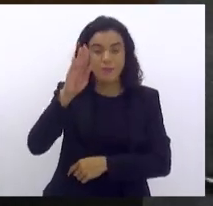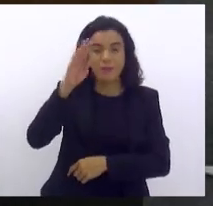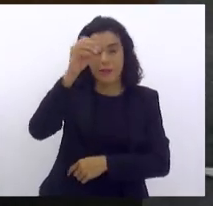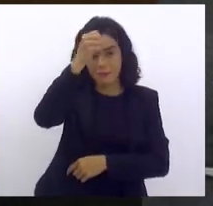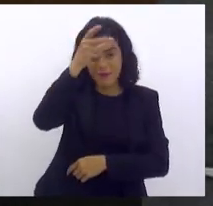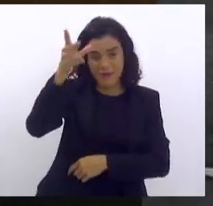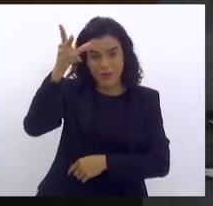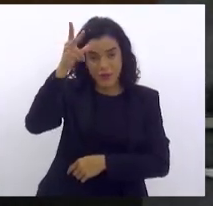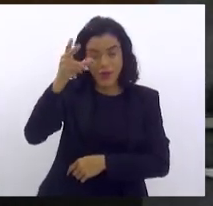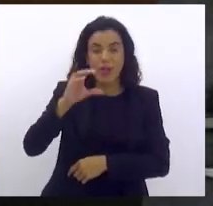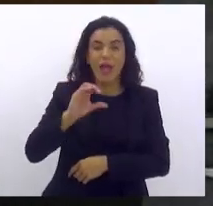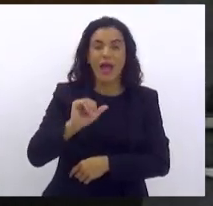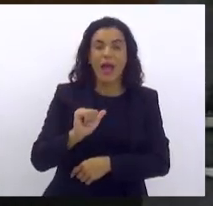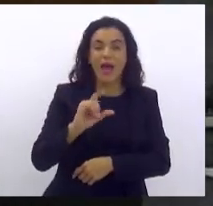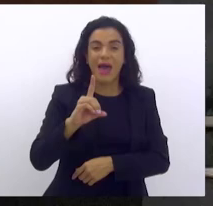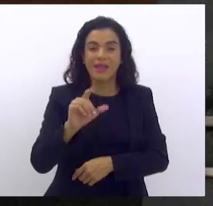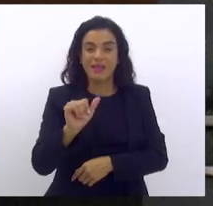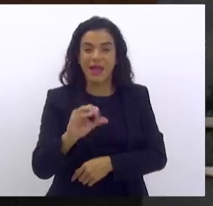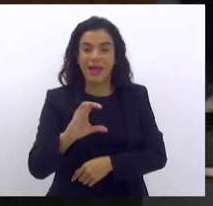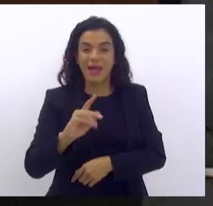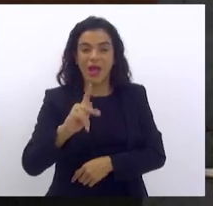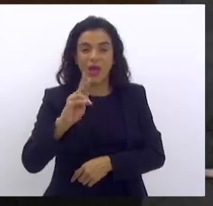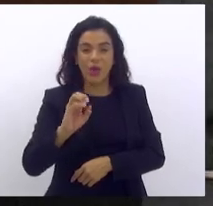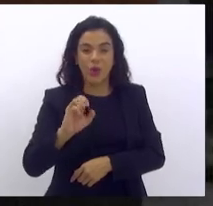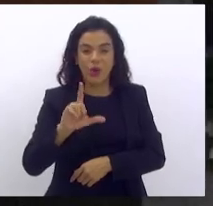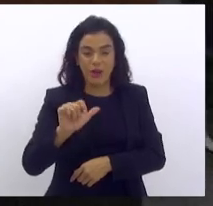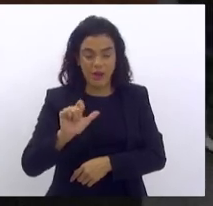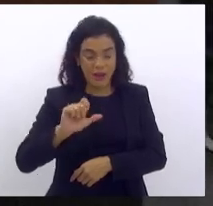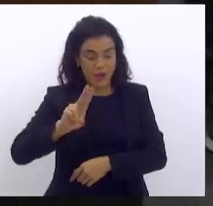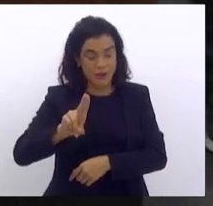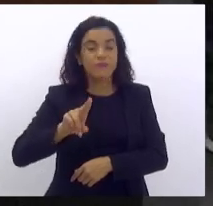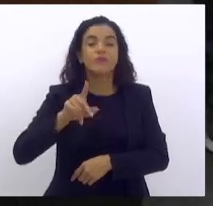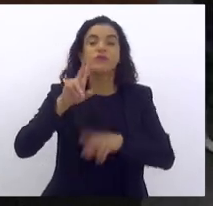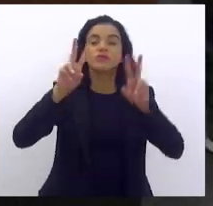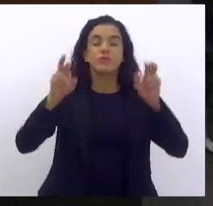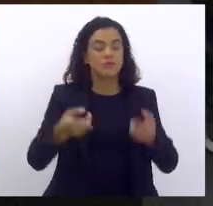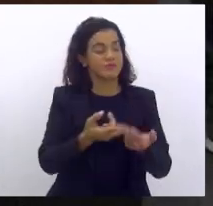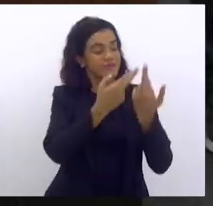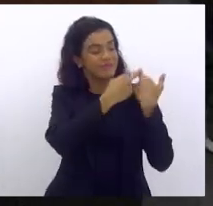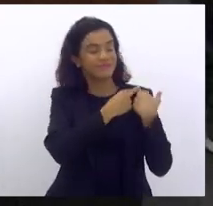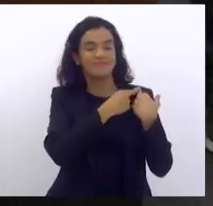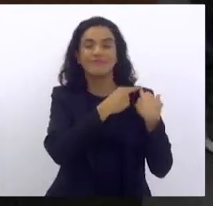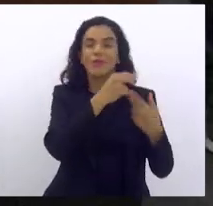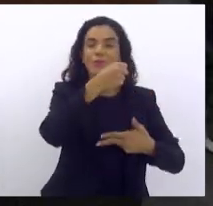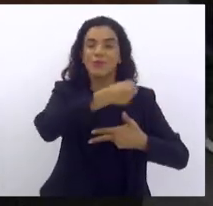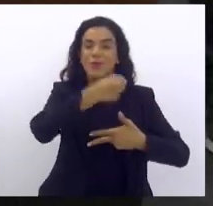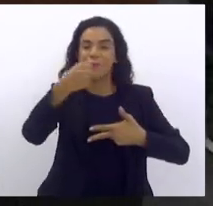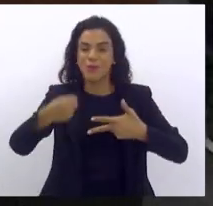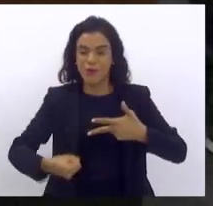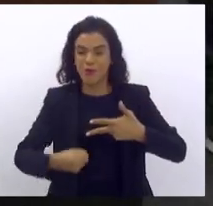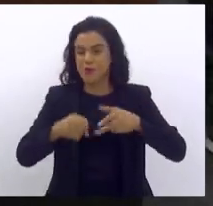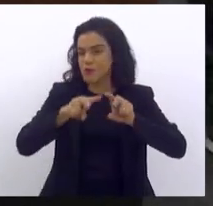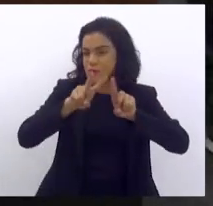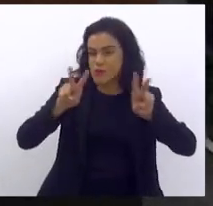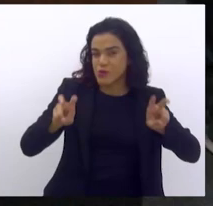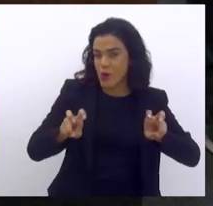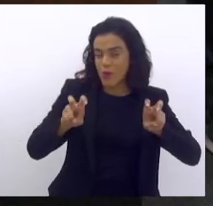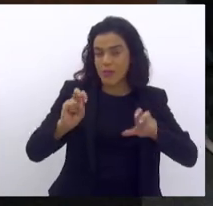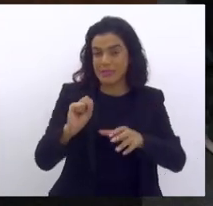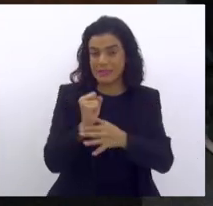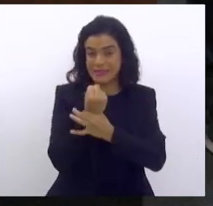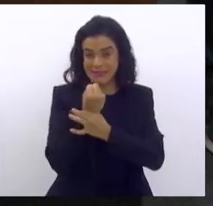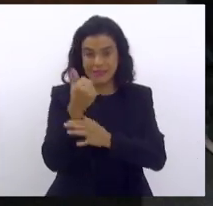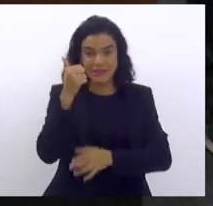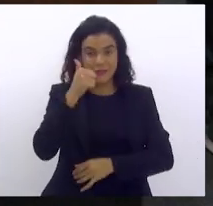à época, Ada Colau, que trouxe a responsabilidade do poder público com relação à